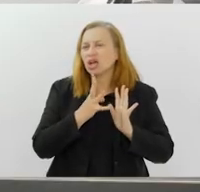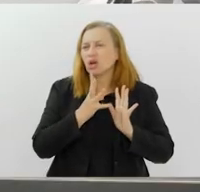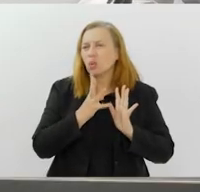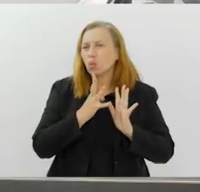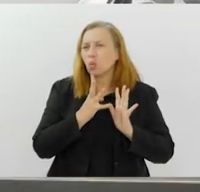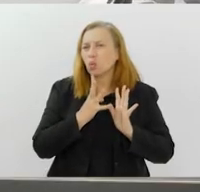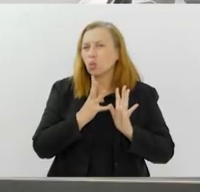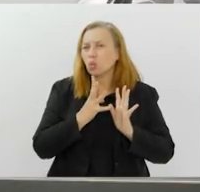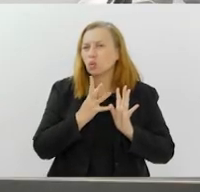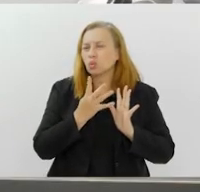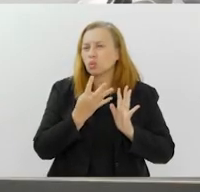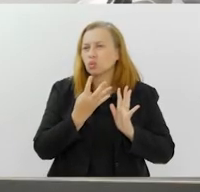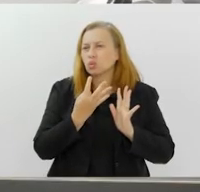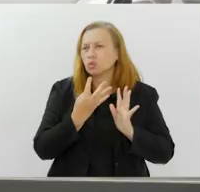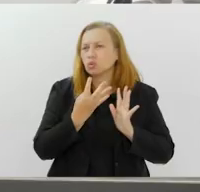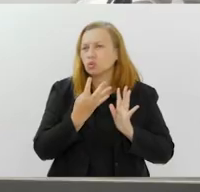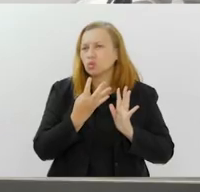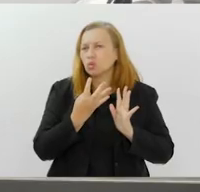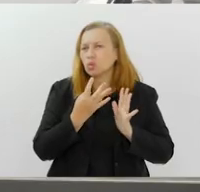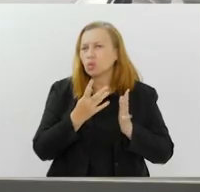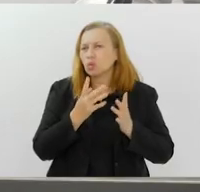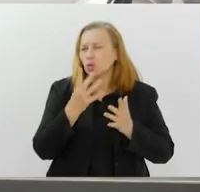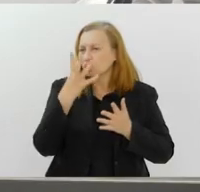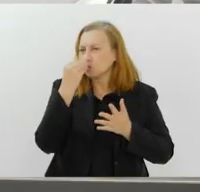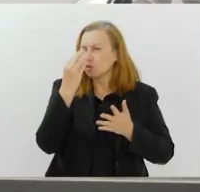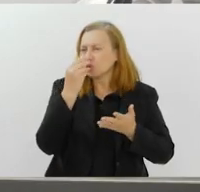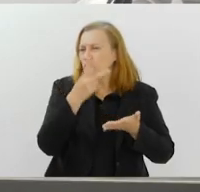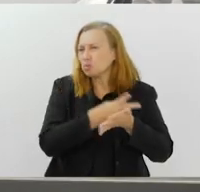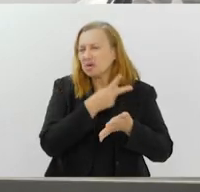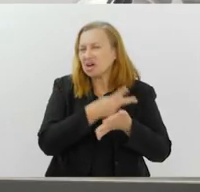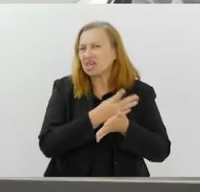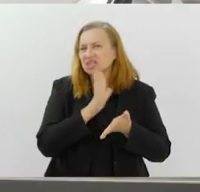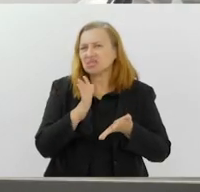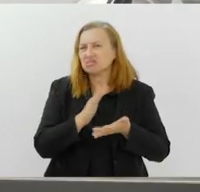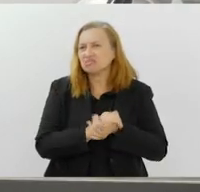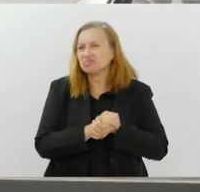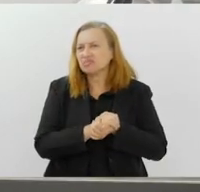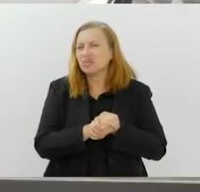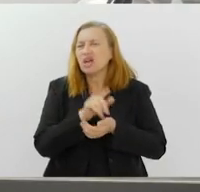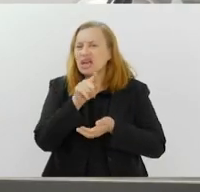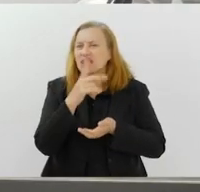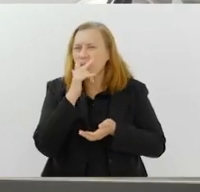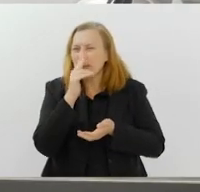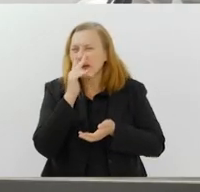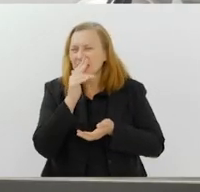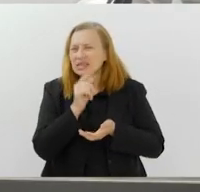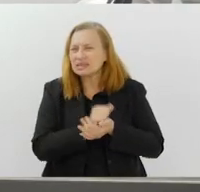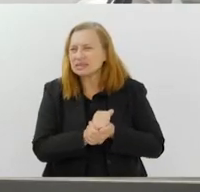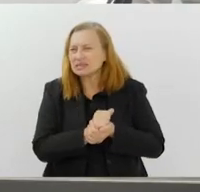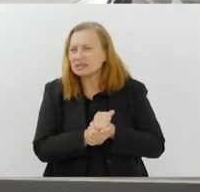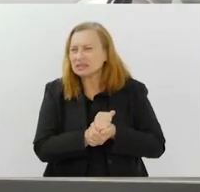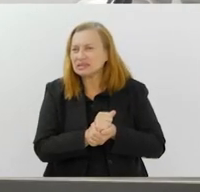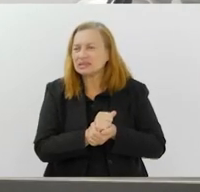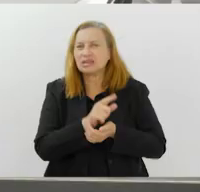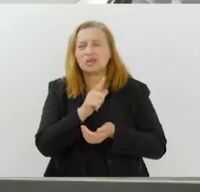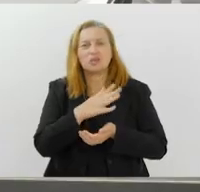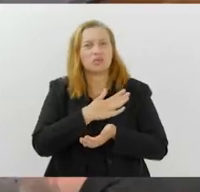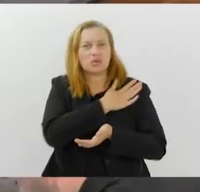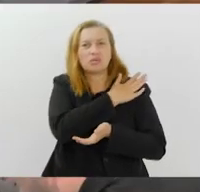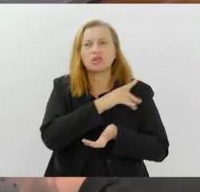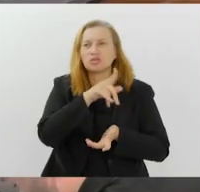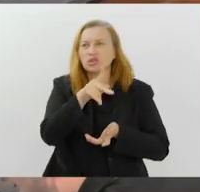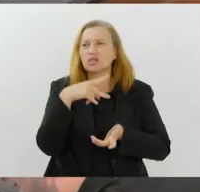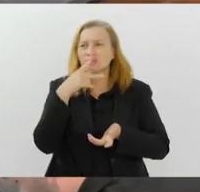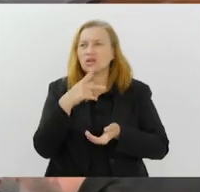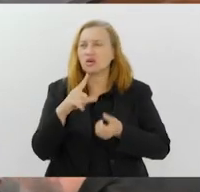não ficar muito amplo também esse aí parece que é um dos que o o maor agdan parece que esse é um